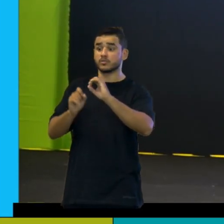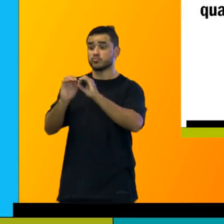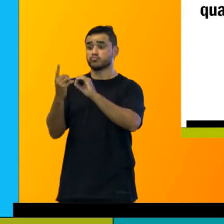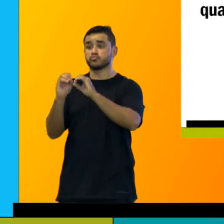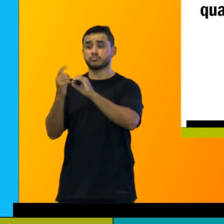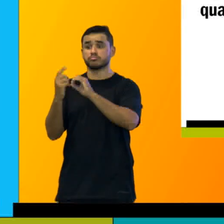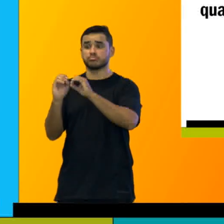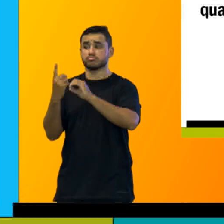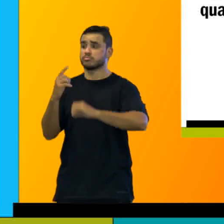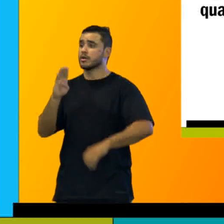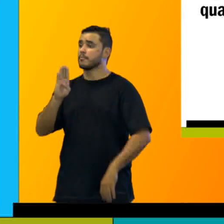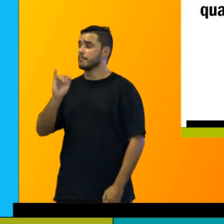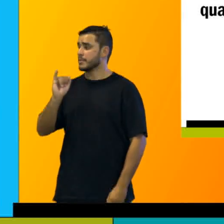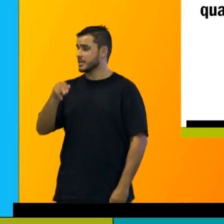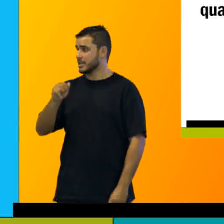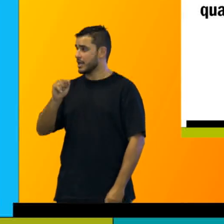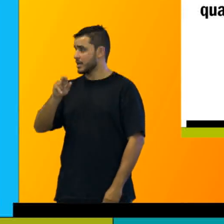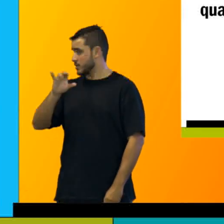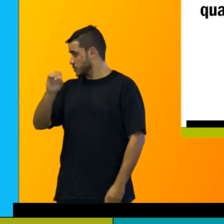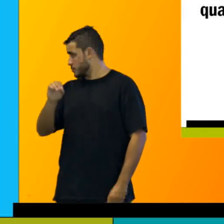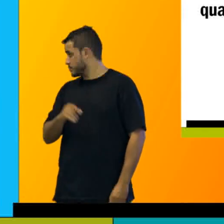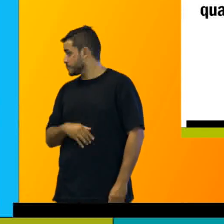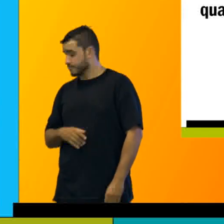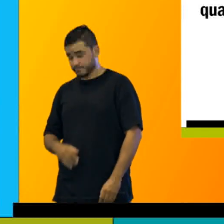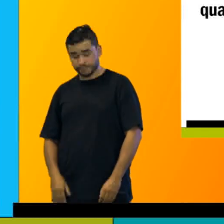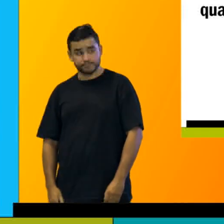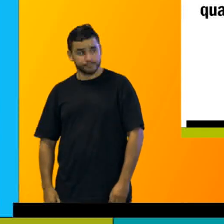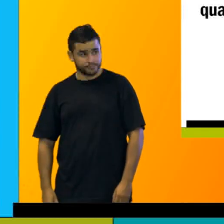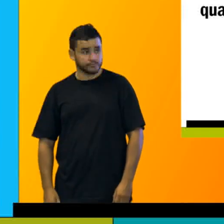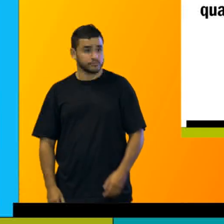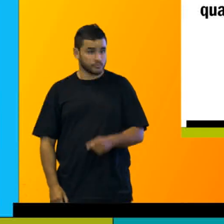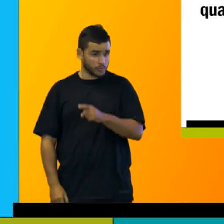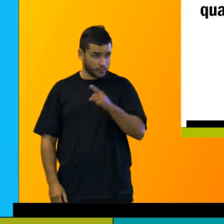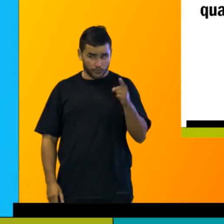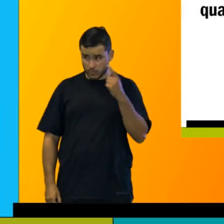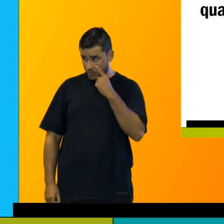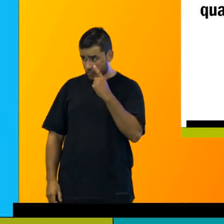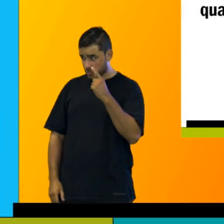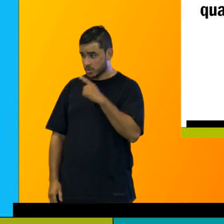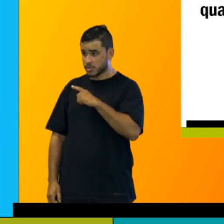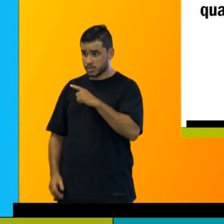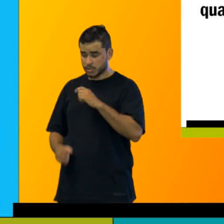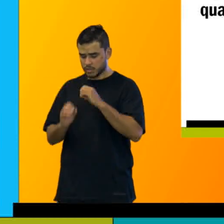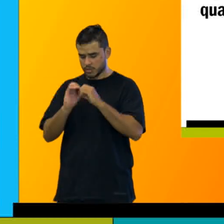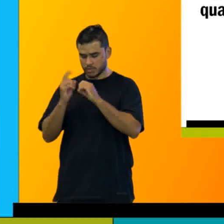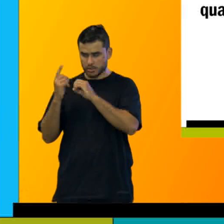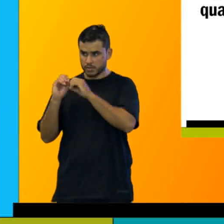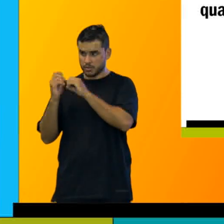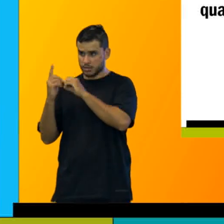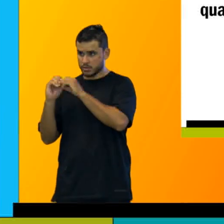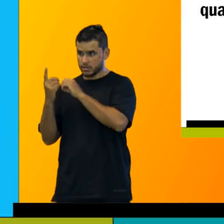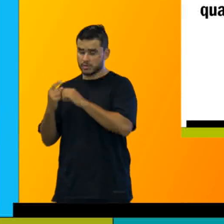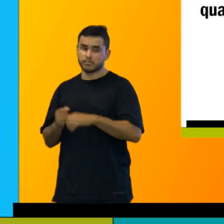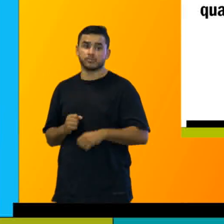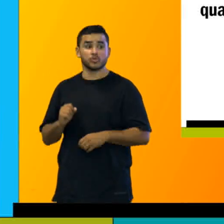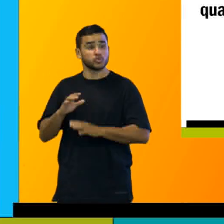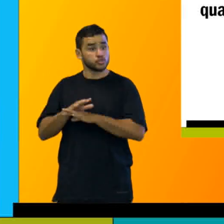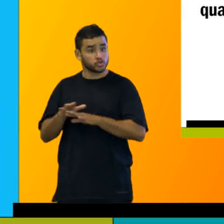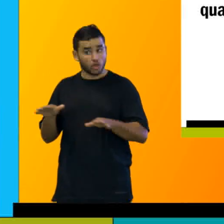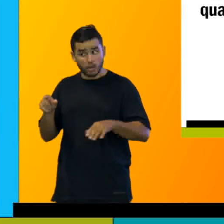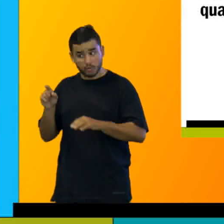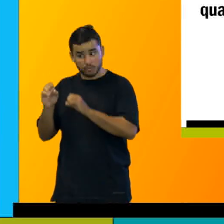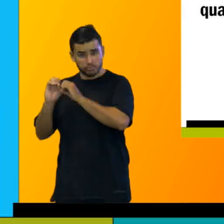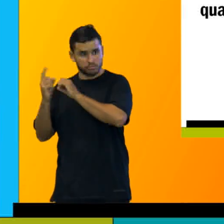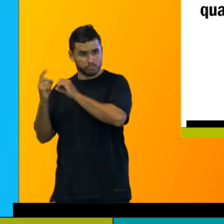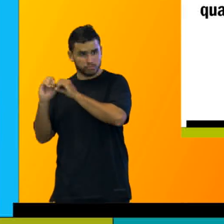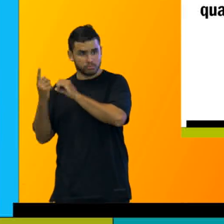questão. Nessa base, qualquer número natural é representado apenas com os algarismos 0 e 1.